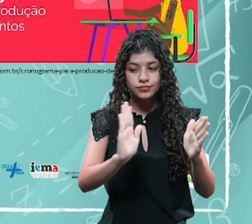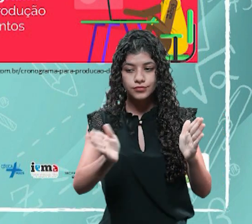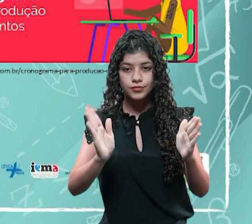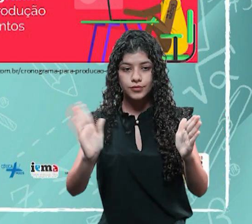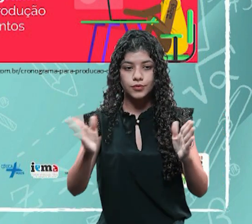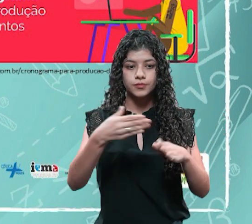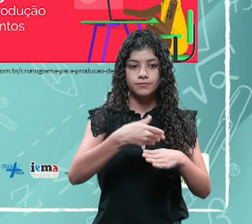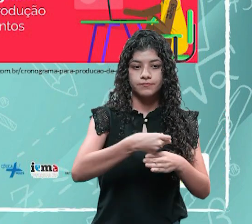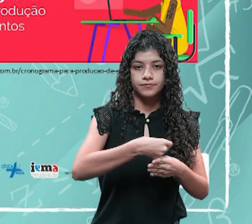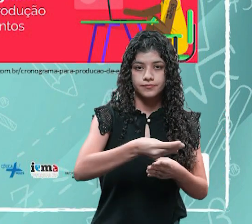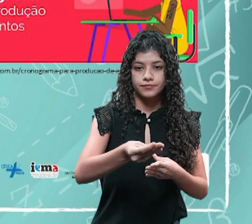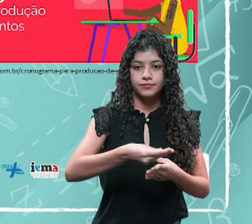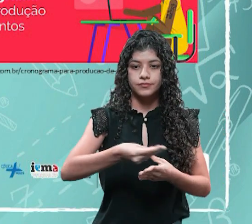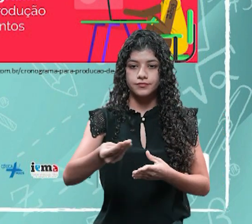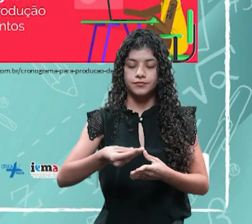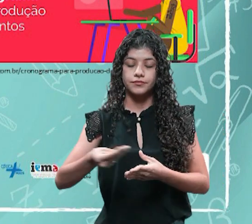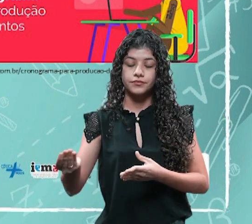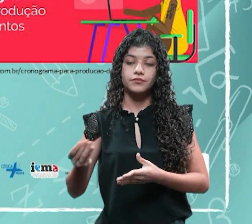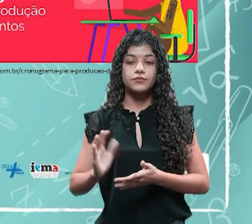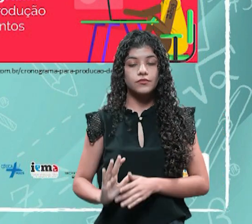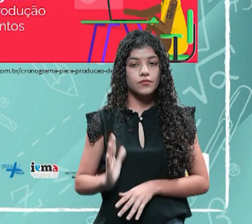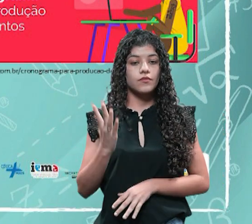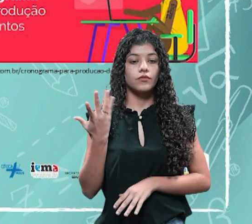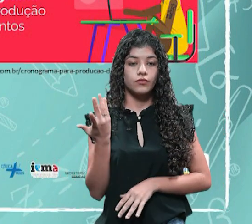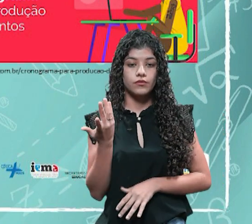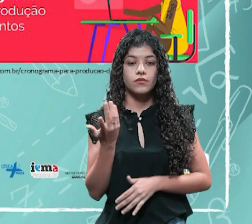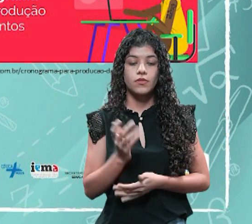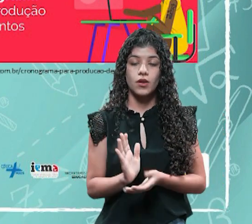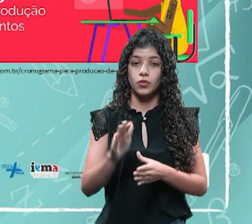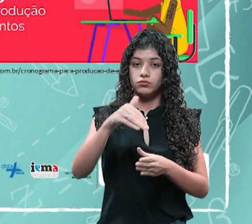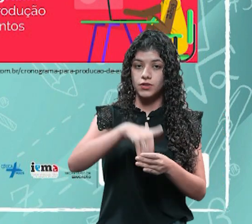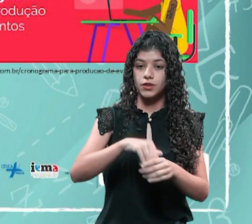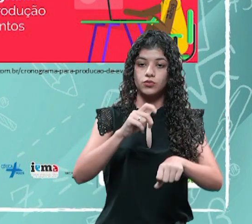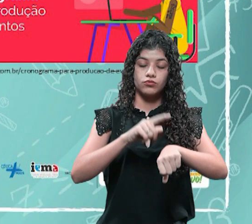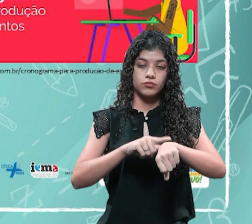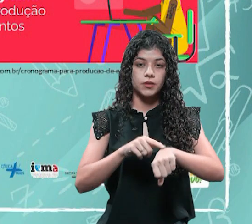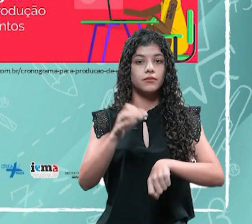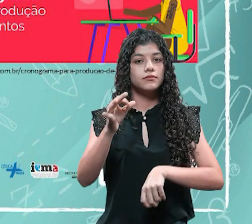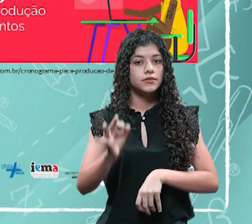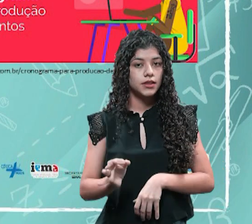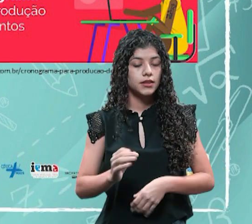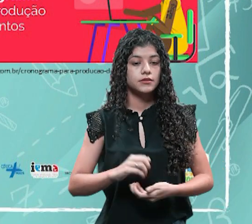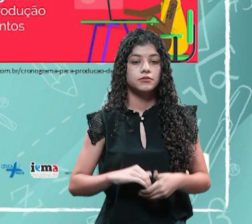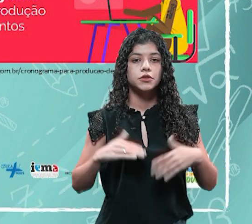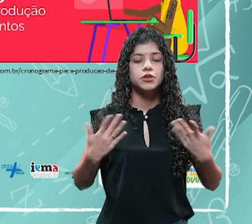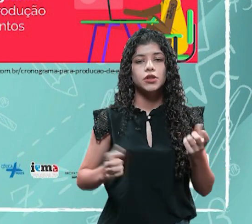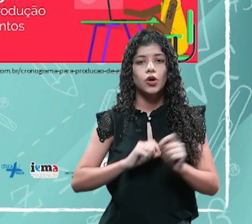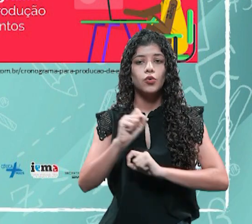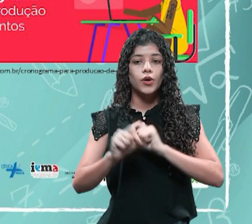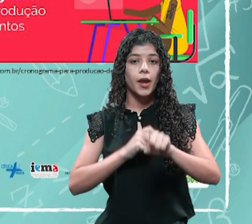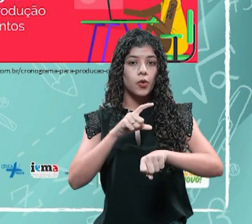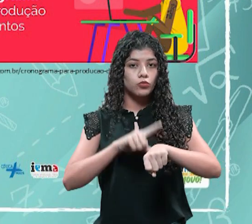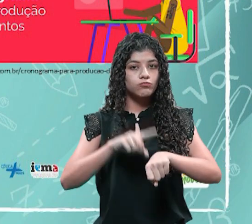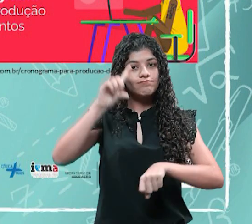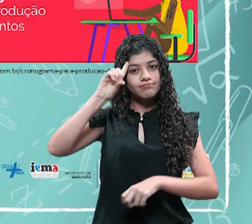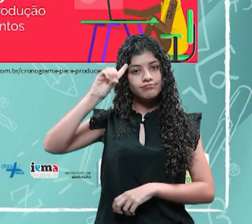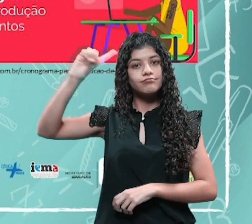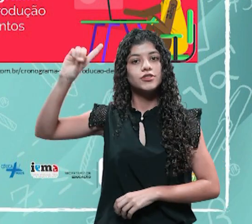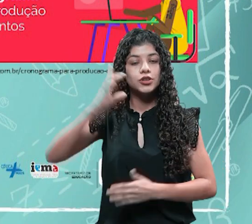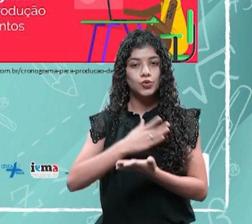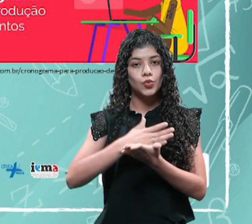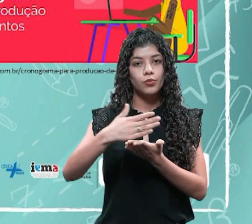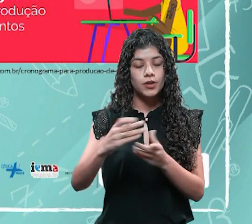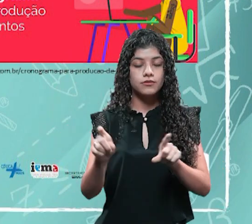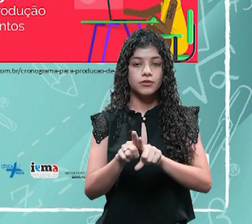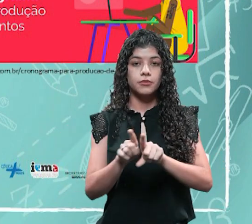ordenada as atividades das providências dentro do determinado espaço de tempo. Então, o que são datas previstas, né? Para o